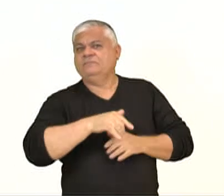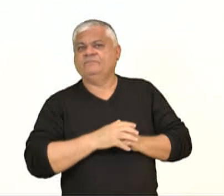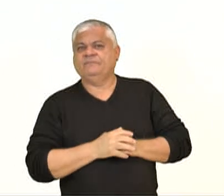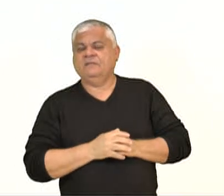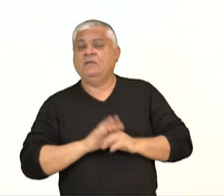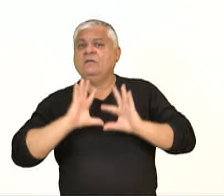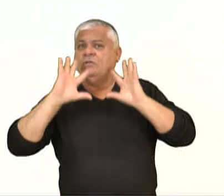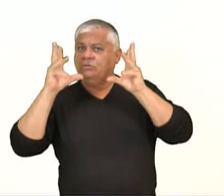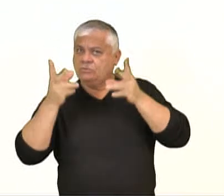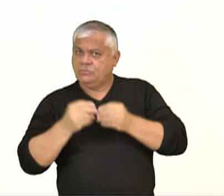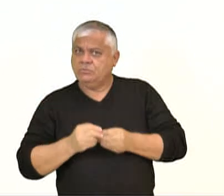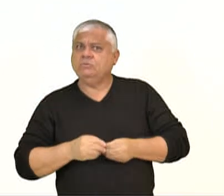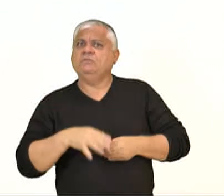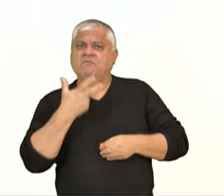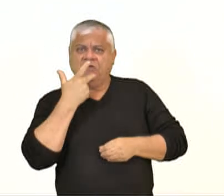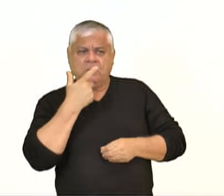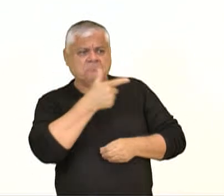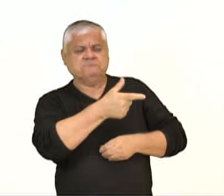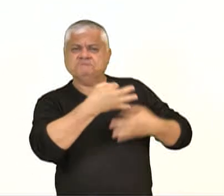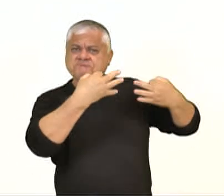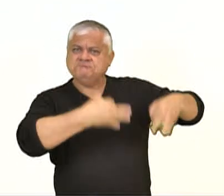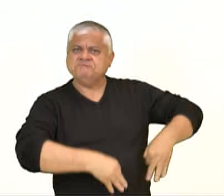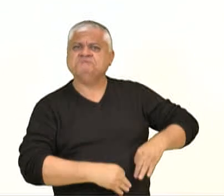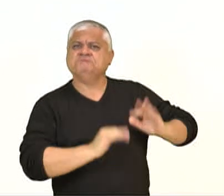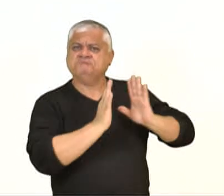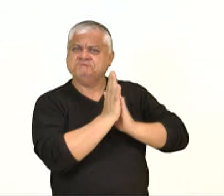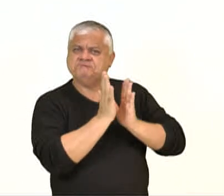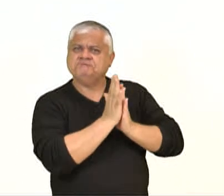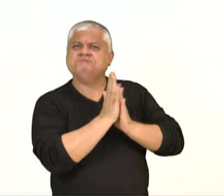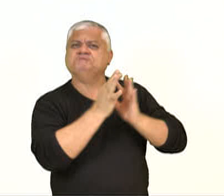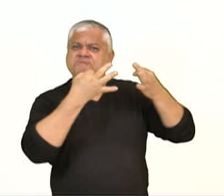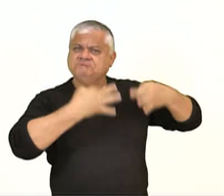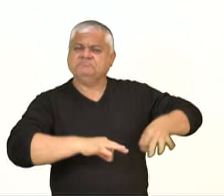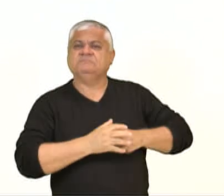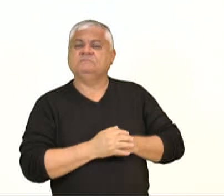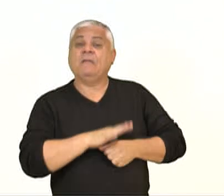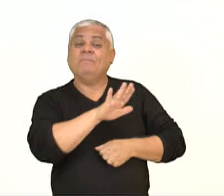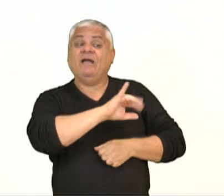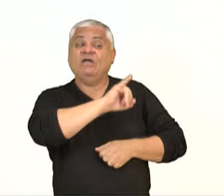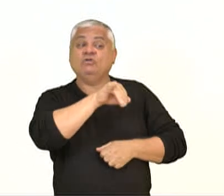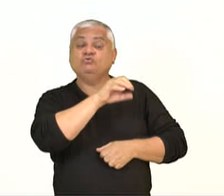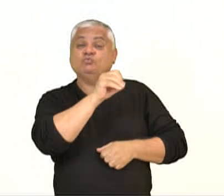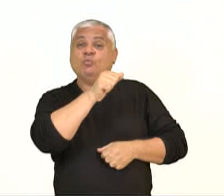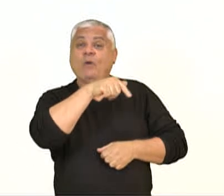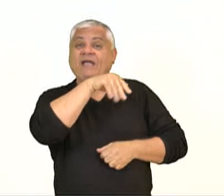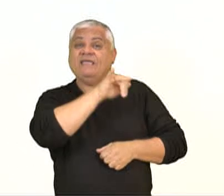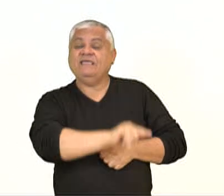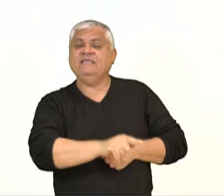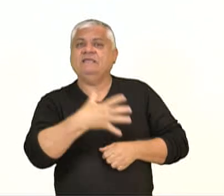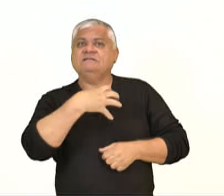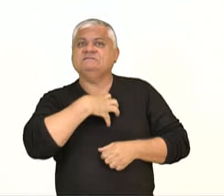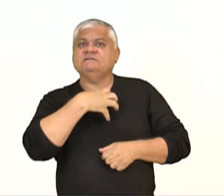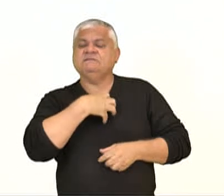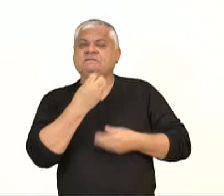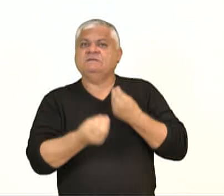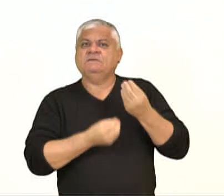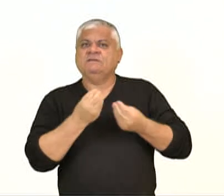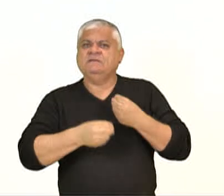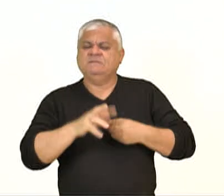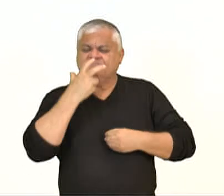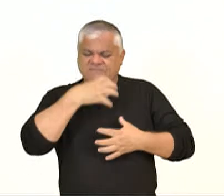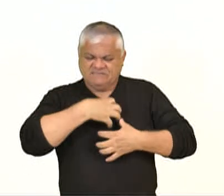e reprovou o povo, repartido. Pelo fato, Jó Joaquim sentiu-se histórico, quase